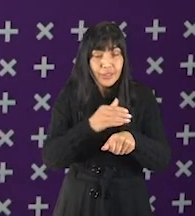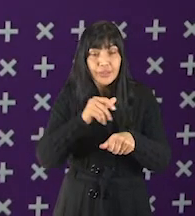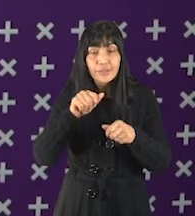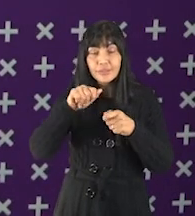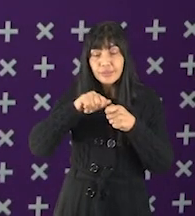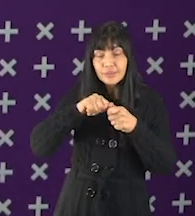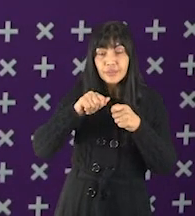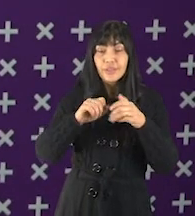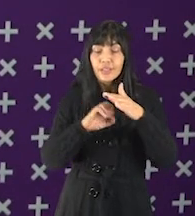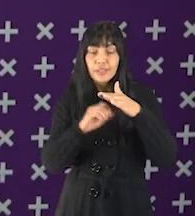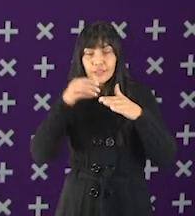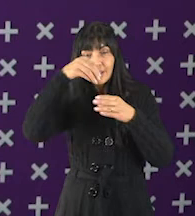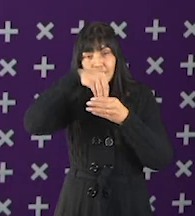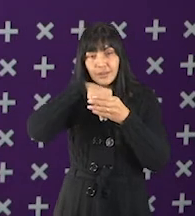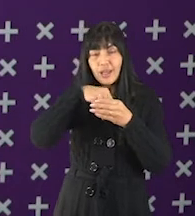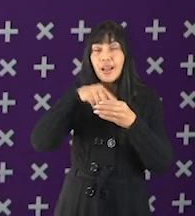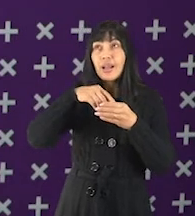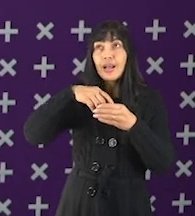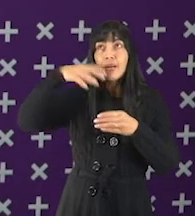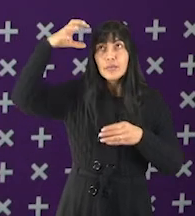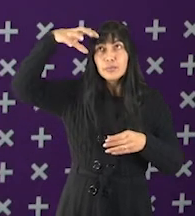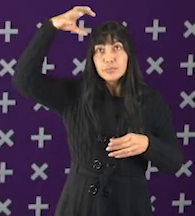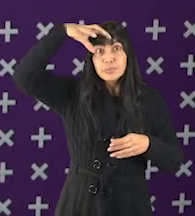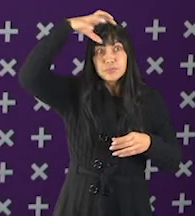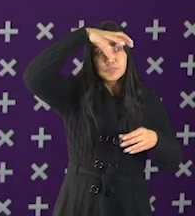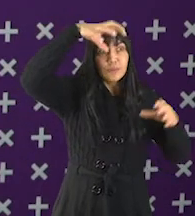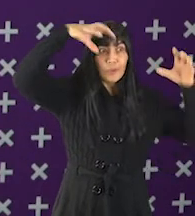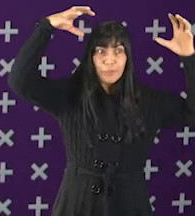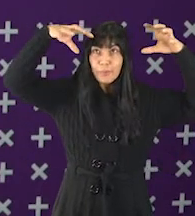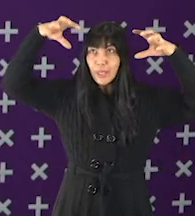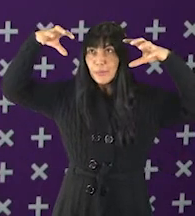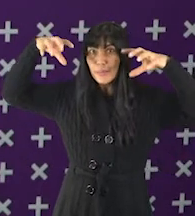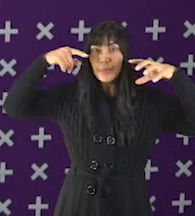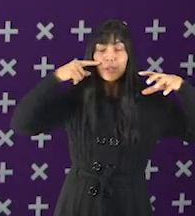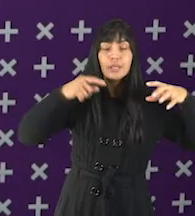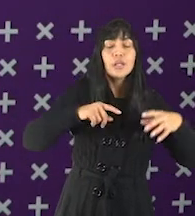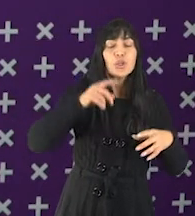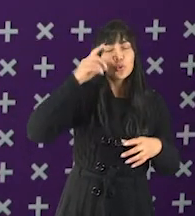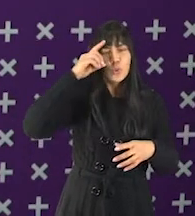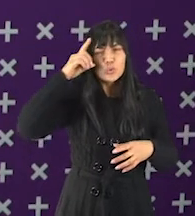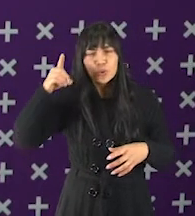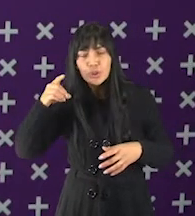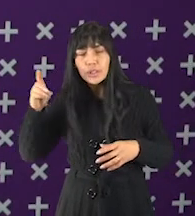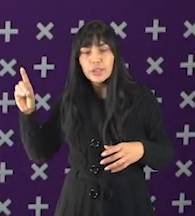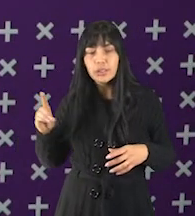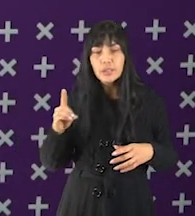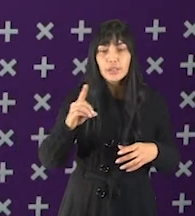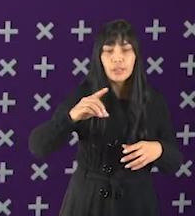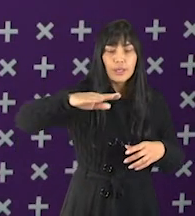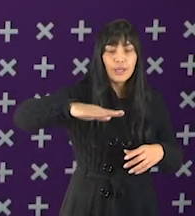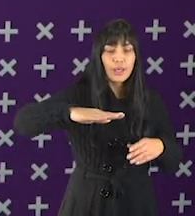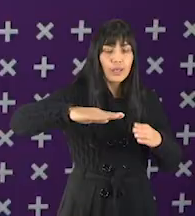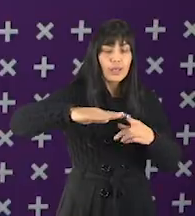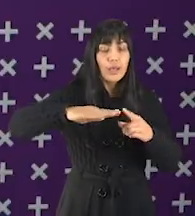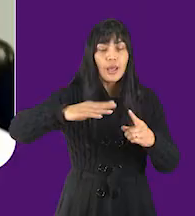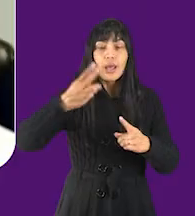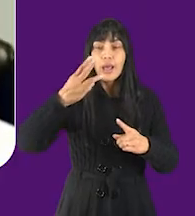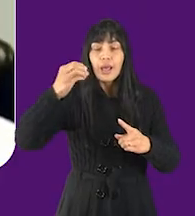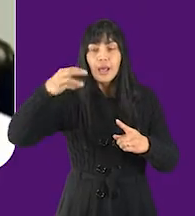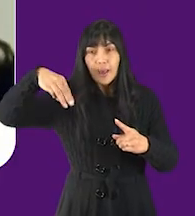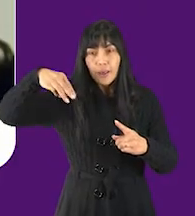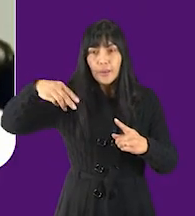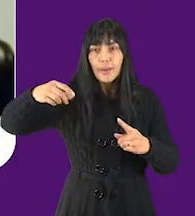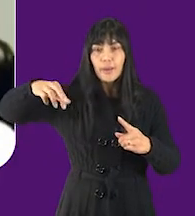Pak na Suécia, em 99, estava nevando, né? O colega sueco que me levava todos os dias de manhã estacionava o carro a 300 metros da